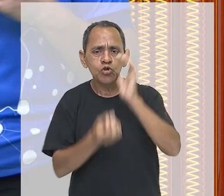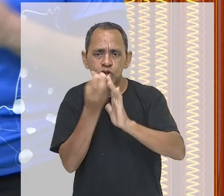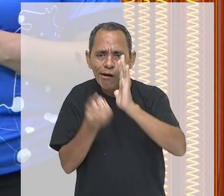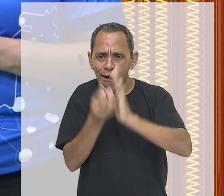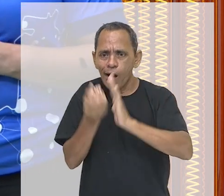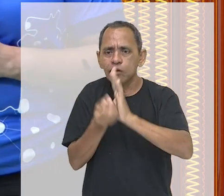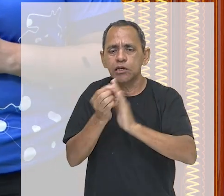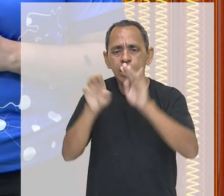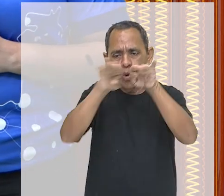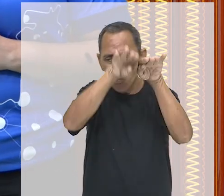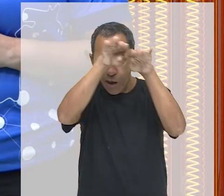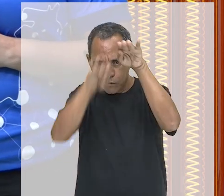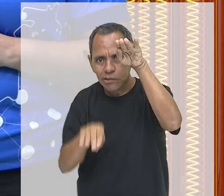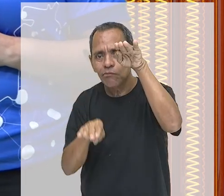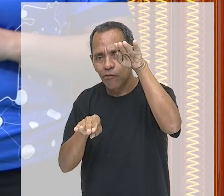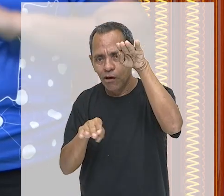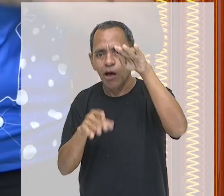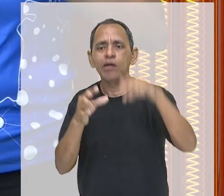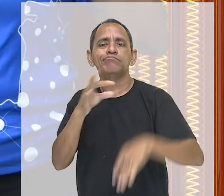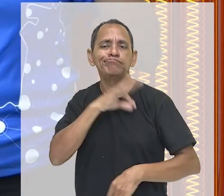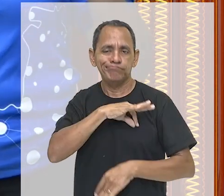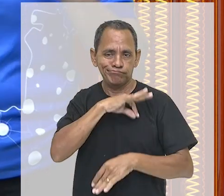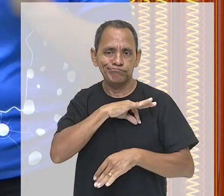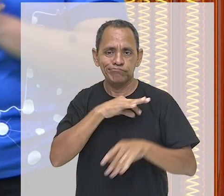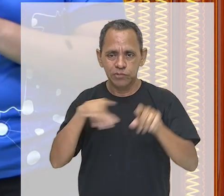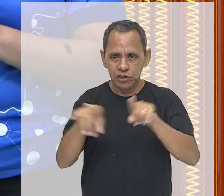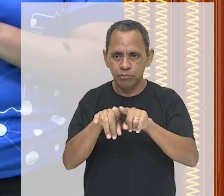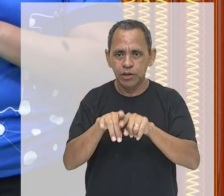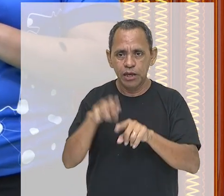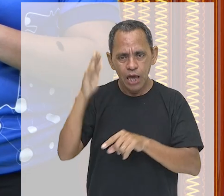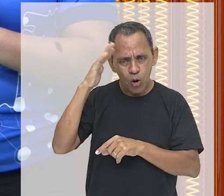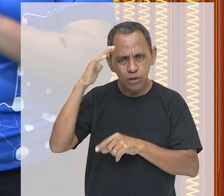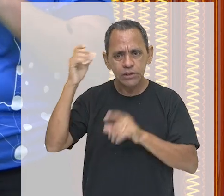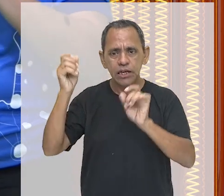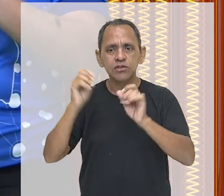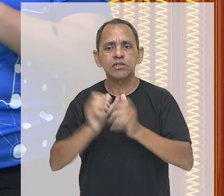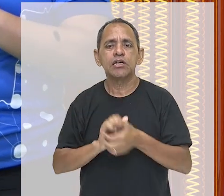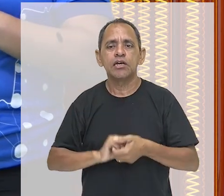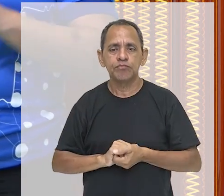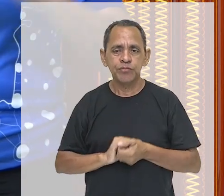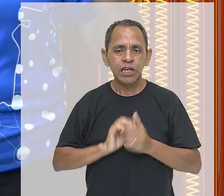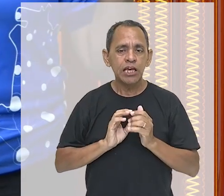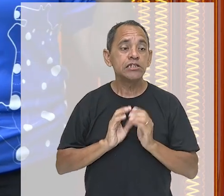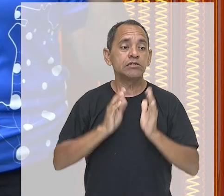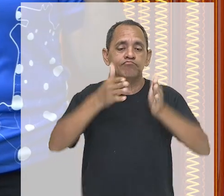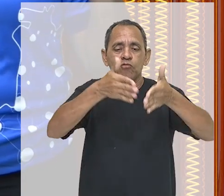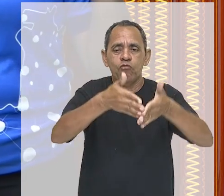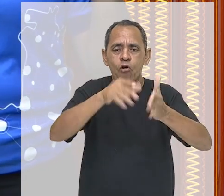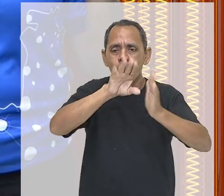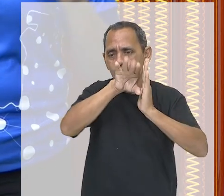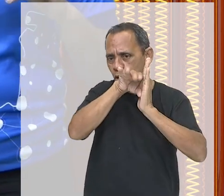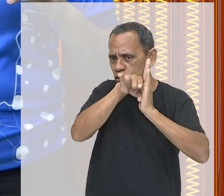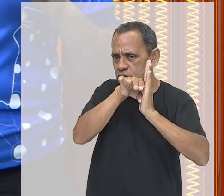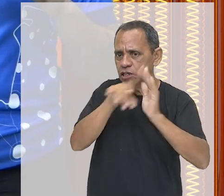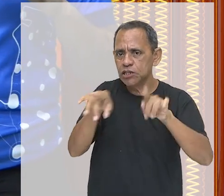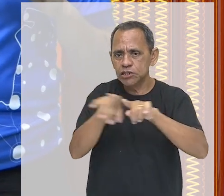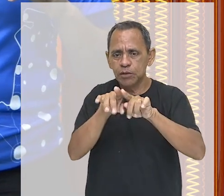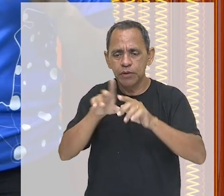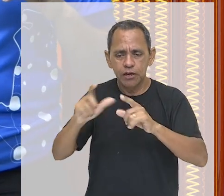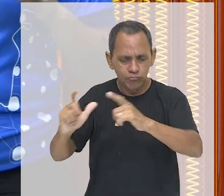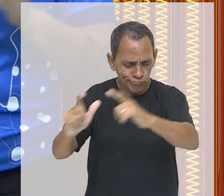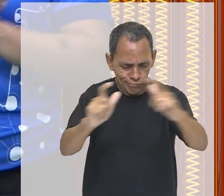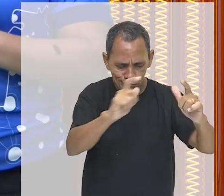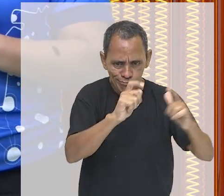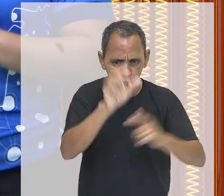grande desigualdade salarial. Então, vai ocorrer essa concepção aí de trabalho nas diversas regiões do mundo,